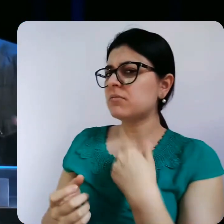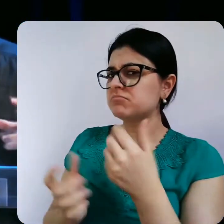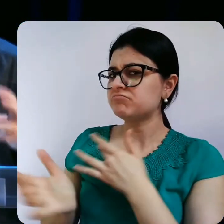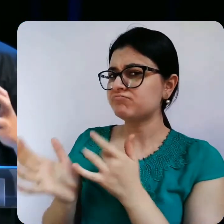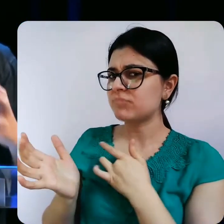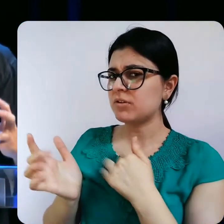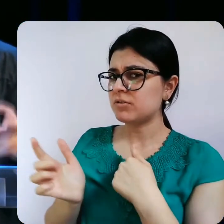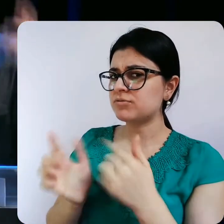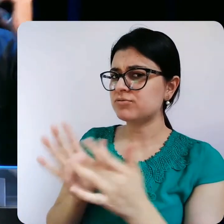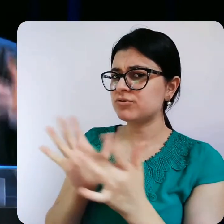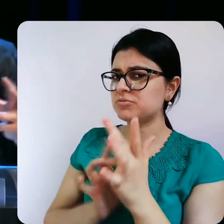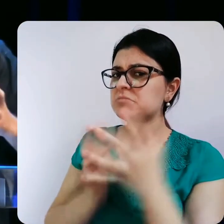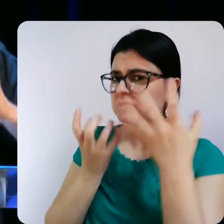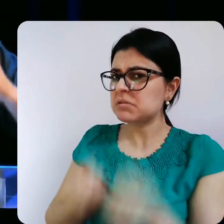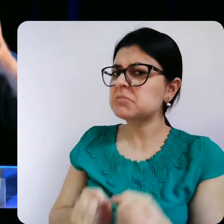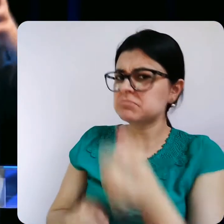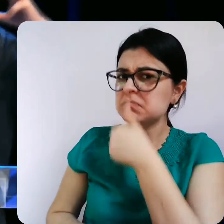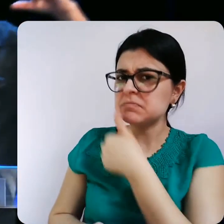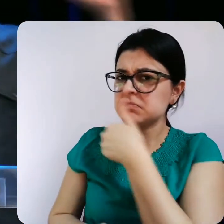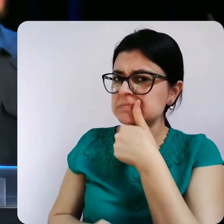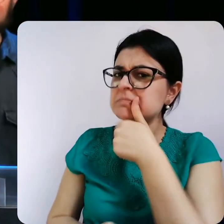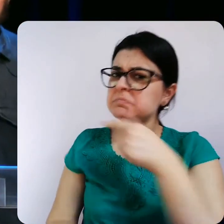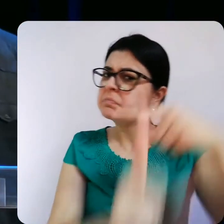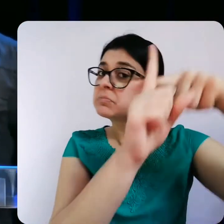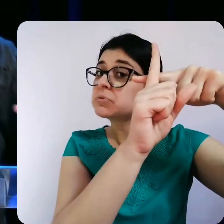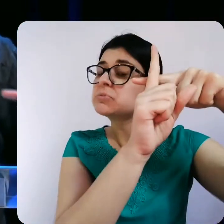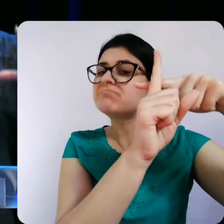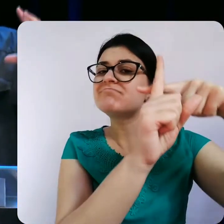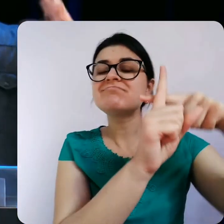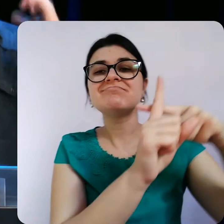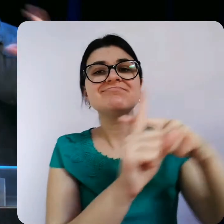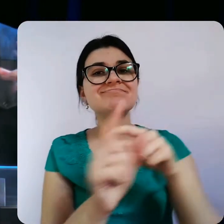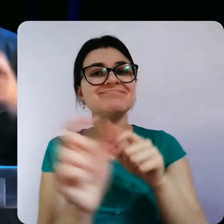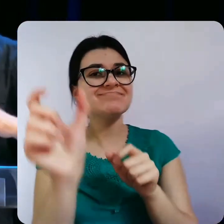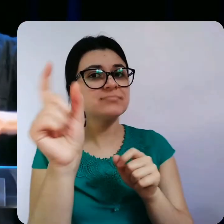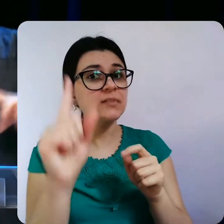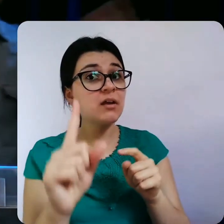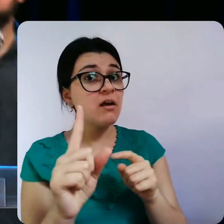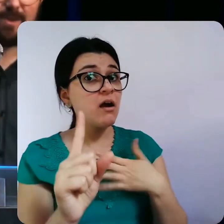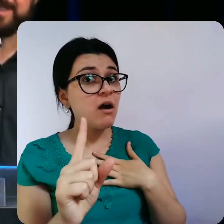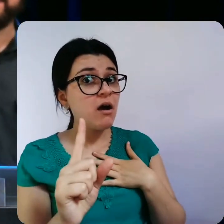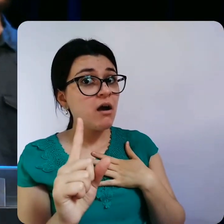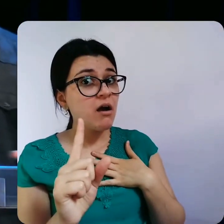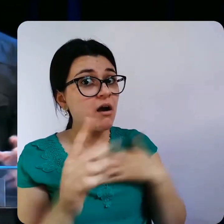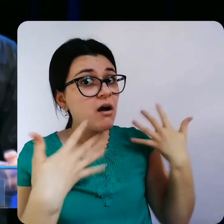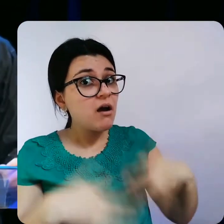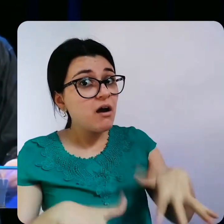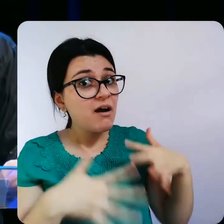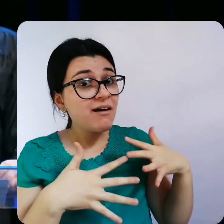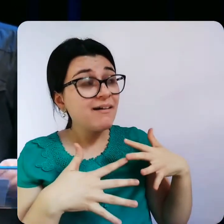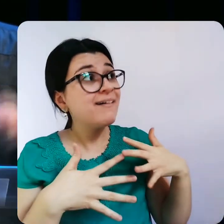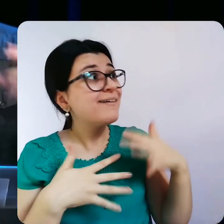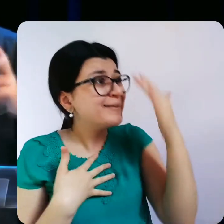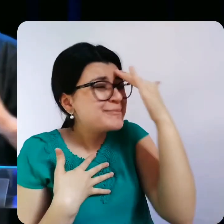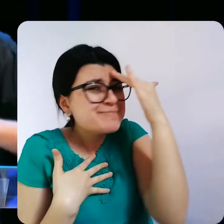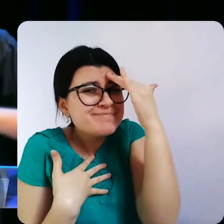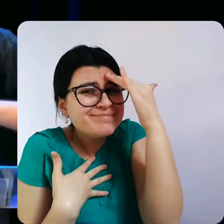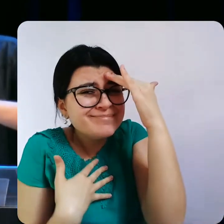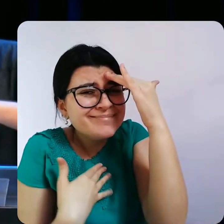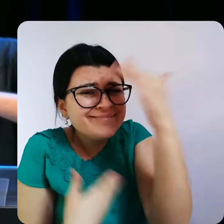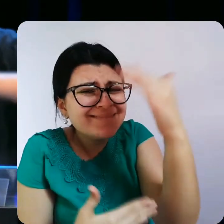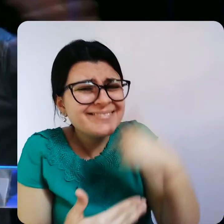Porque o preço do pecado é a morte na cruz. O preço do pecado é a separação de Deus. Por causa do